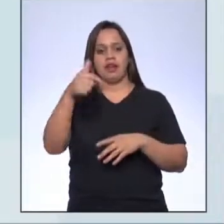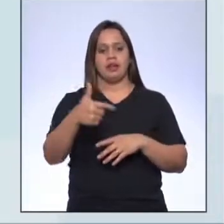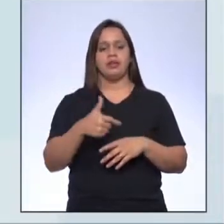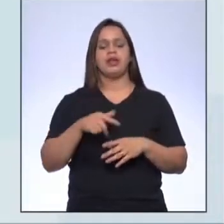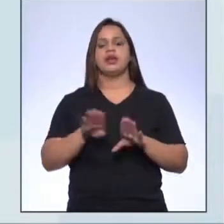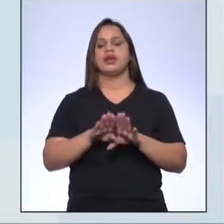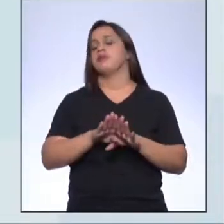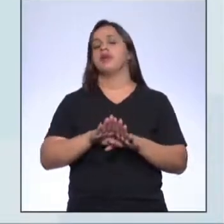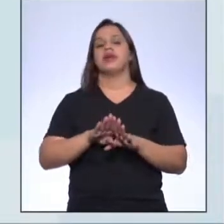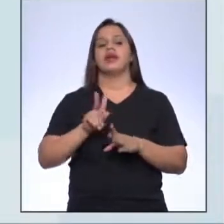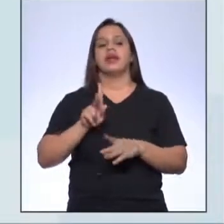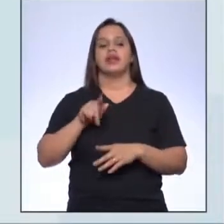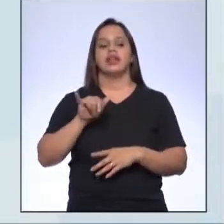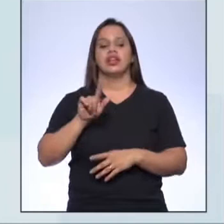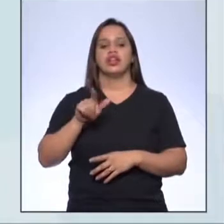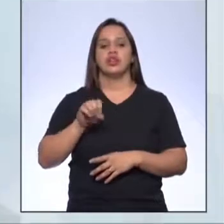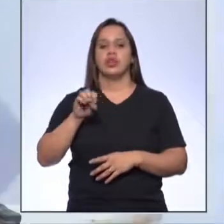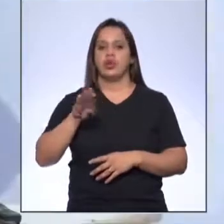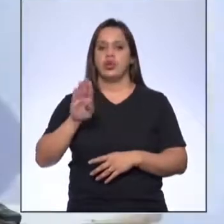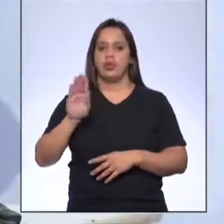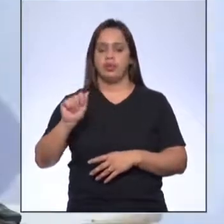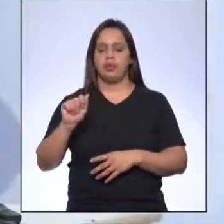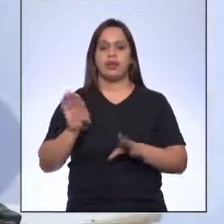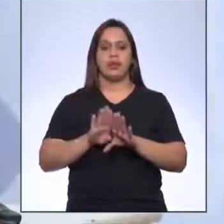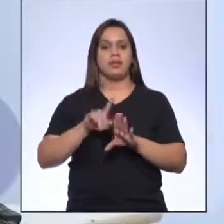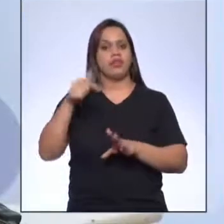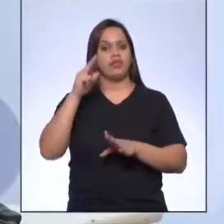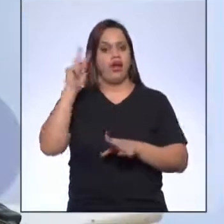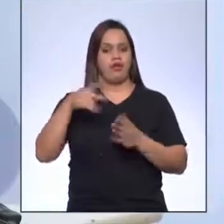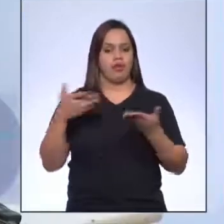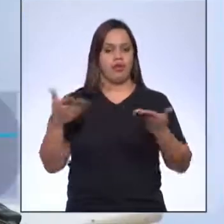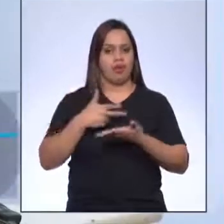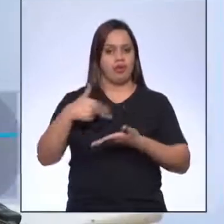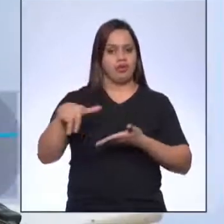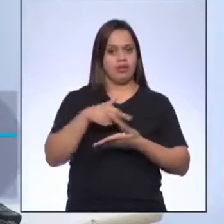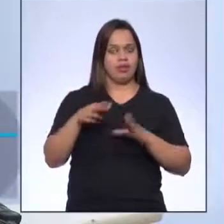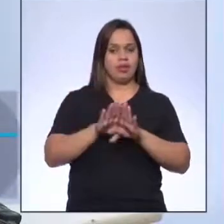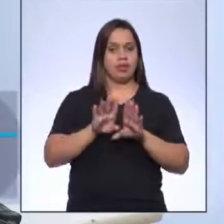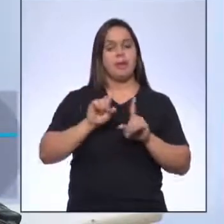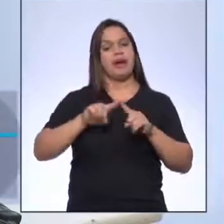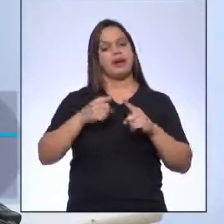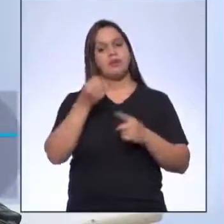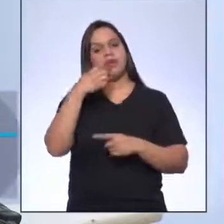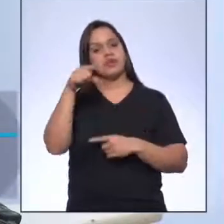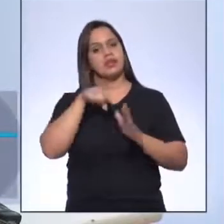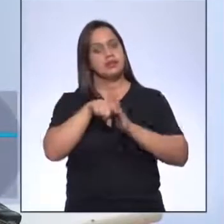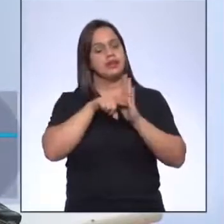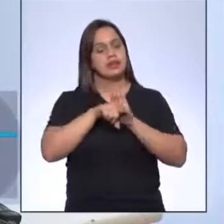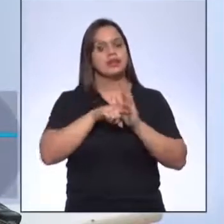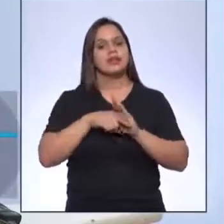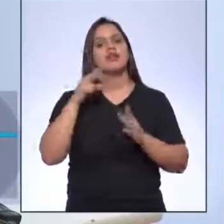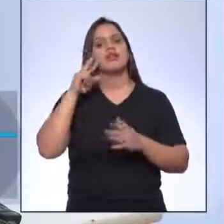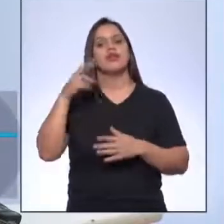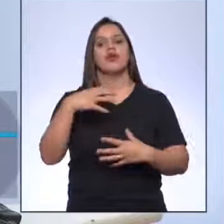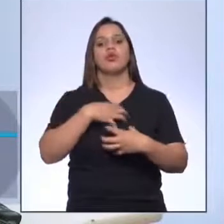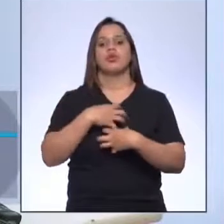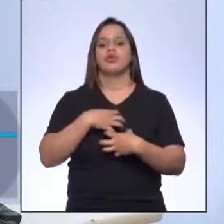aula, mas se vocês já quiserem ir pesquisando e vendo como que é o estilo de dança, seria bem